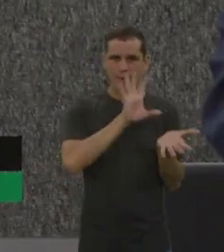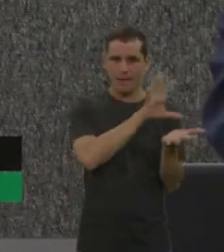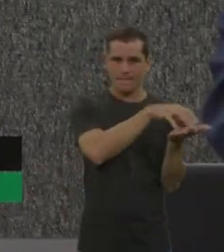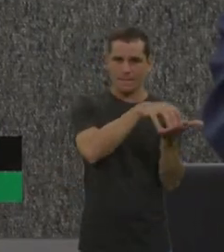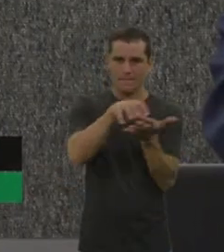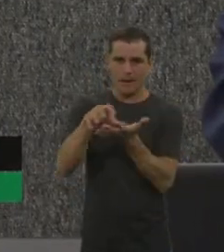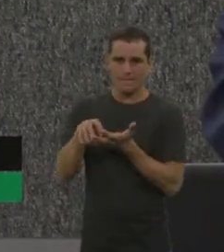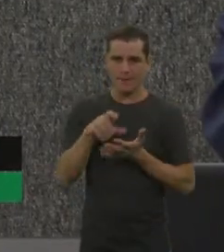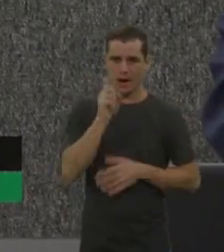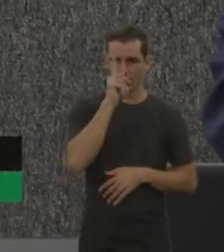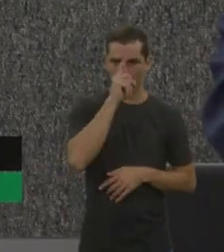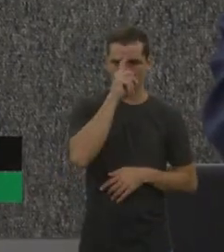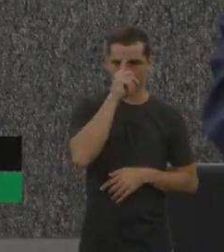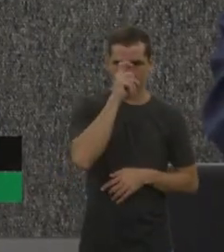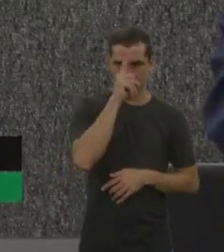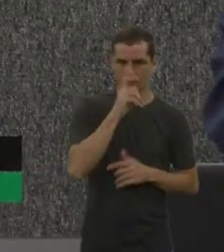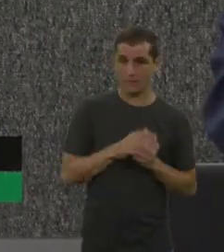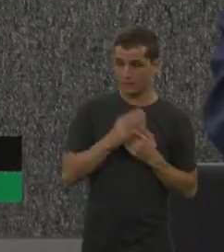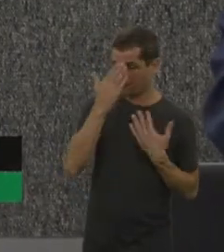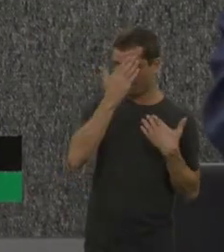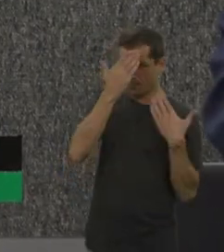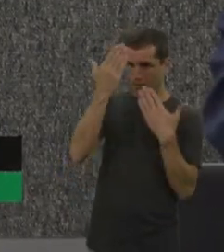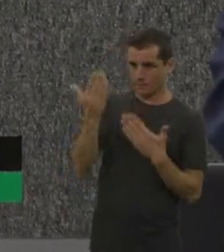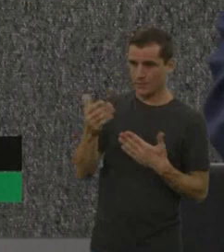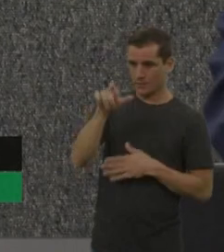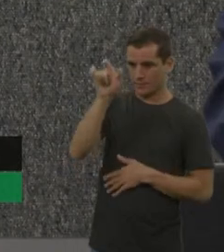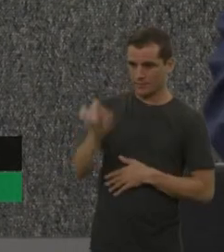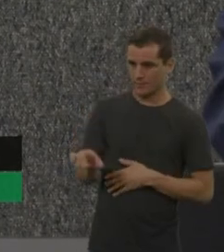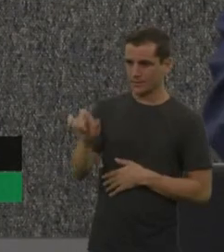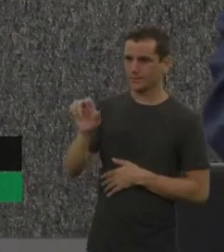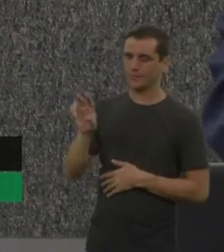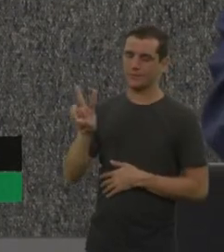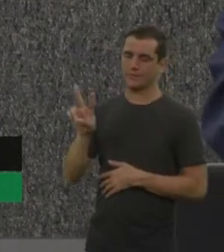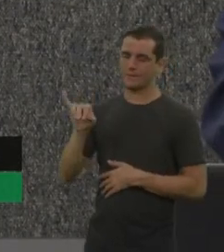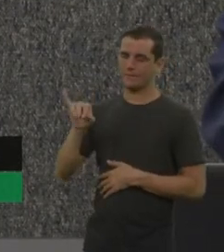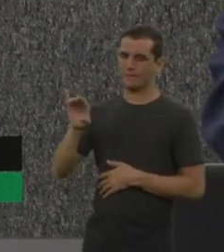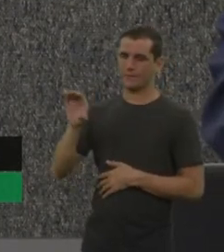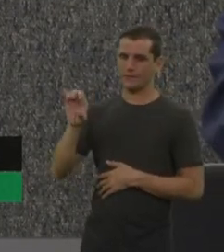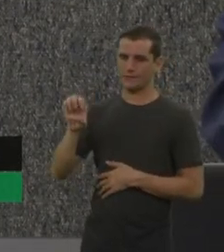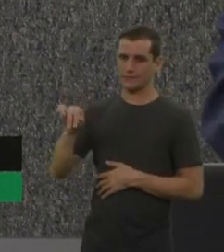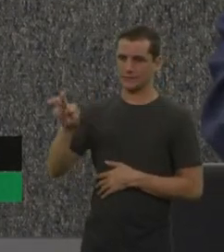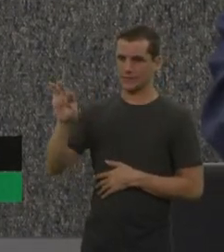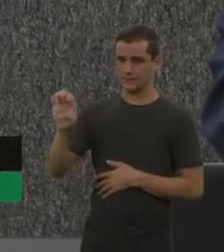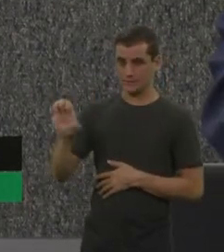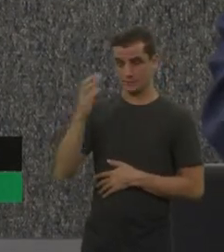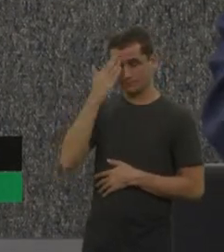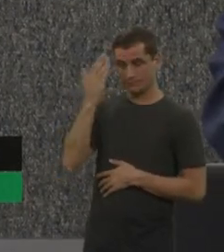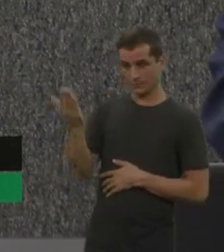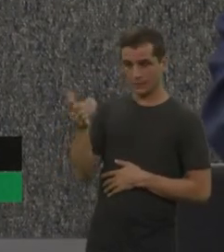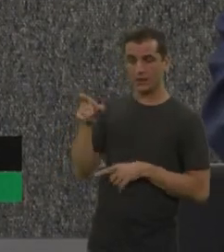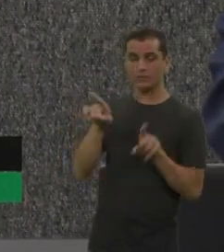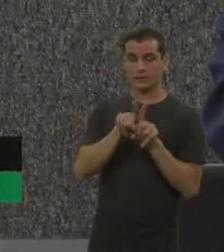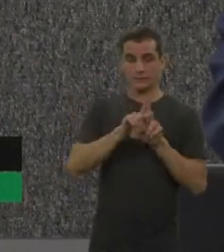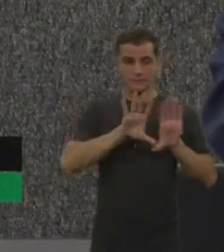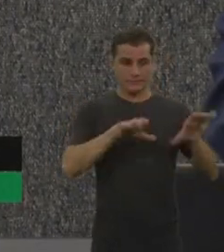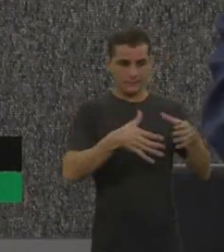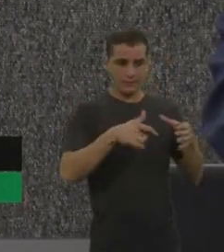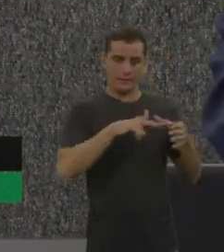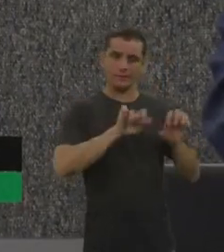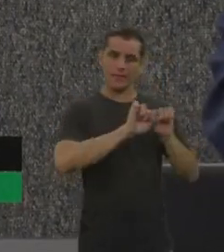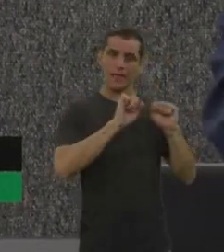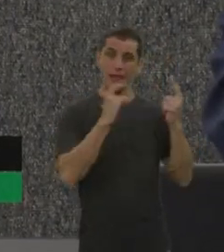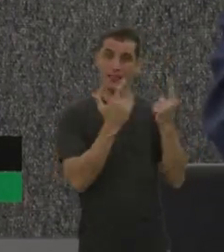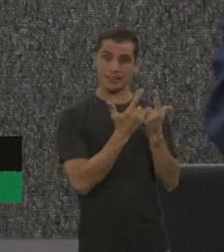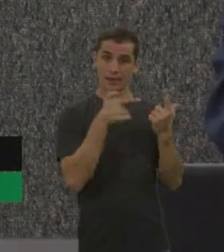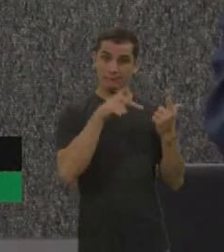agradecer ao deputado Vicente, dizer ao deputado Vicente e toda a equipe da LESC que estão à frente desta pauta, o quanto essa